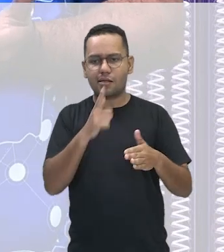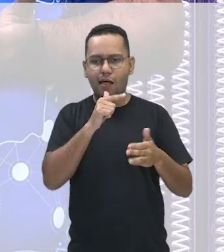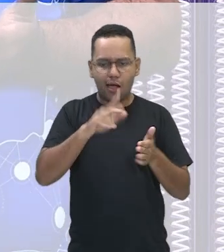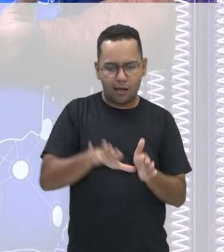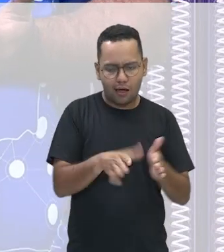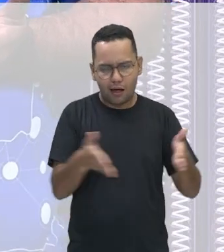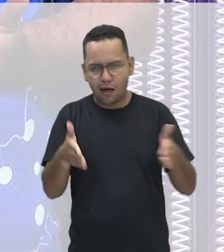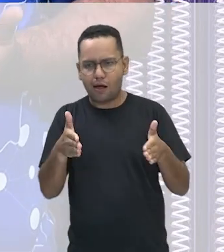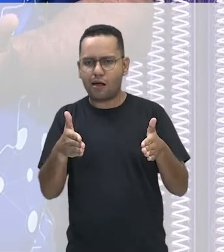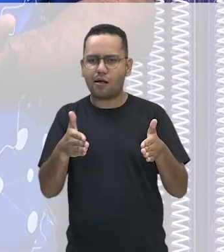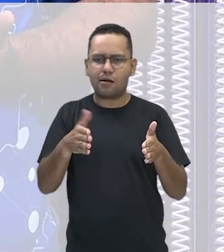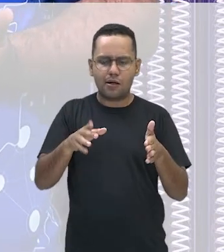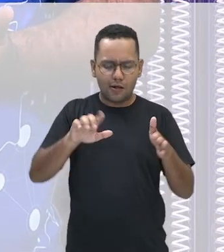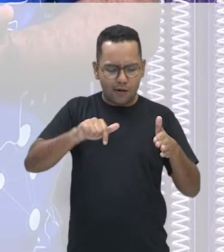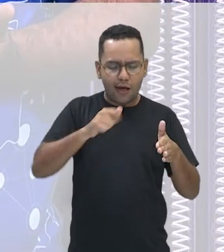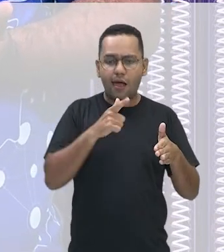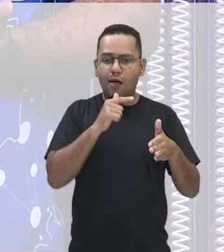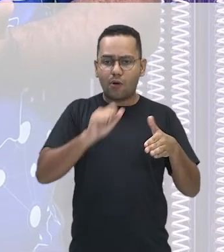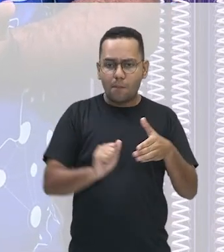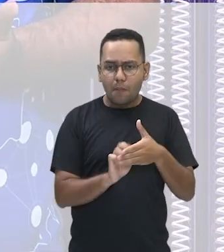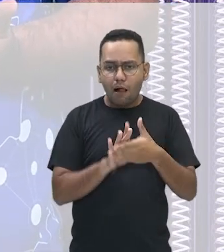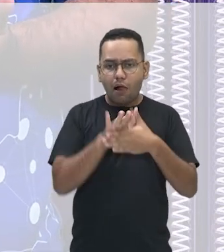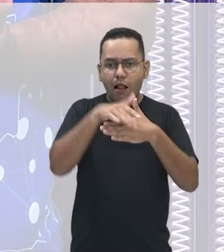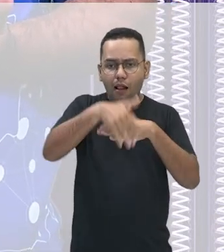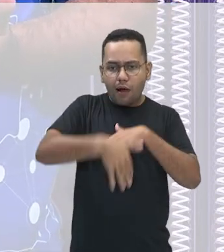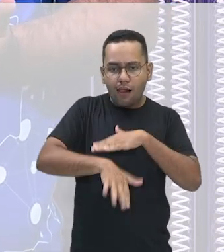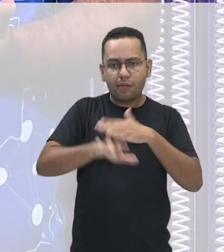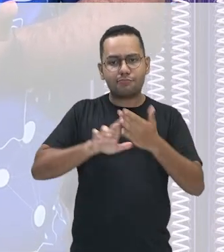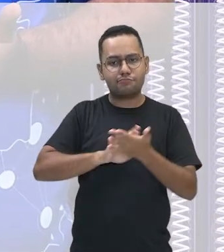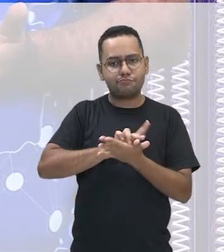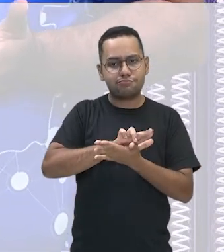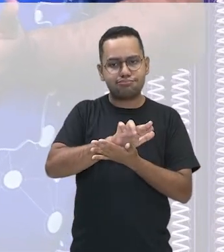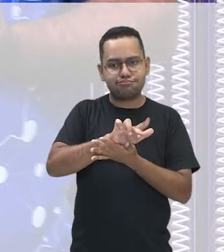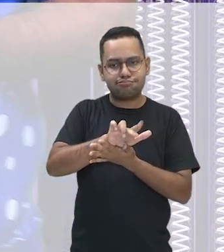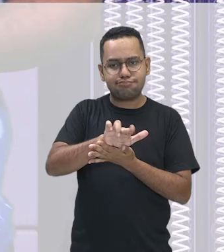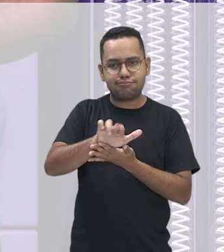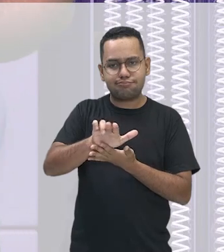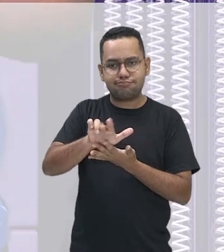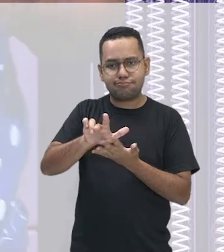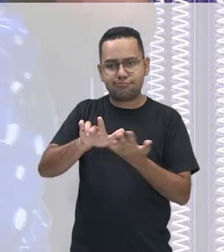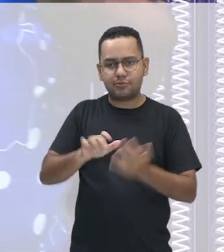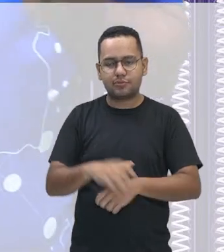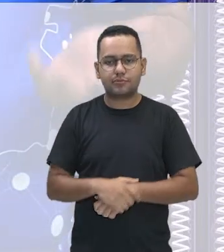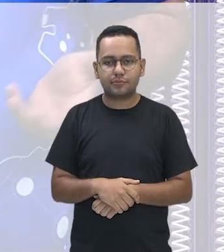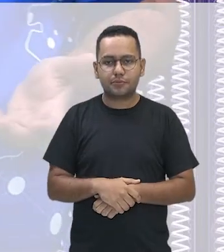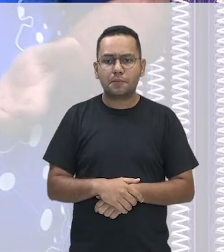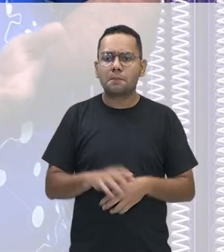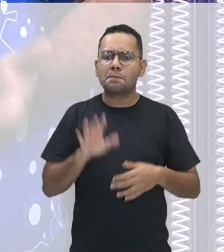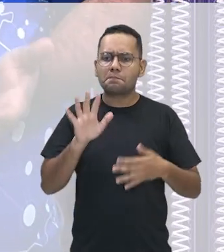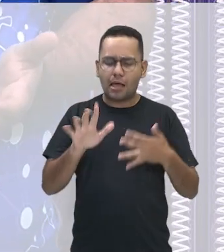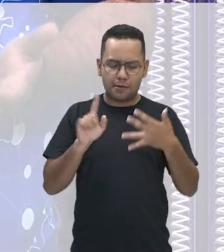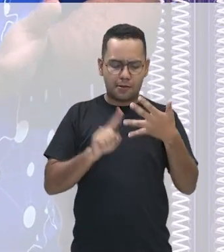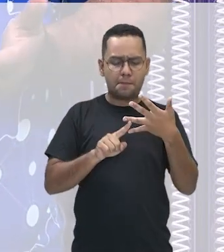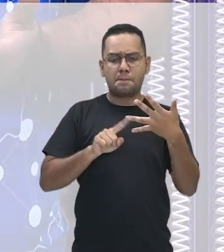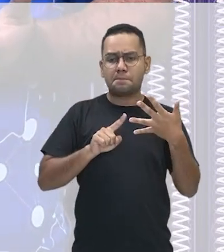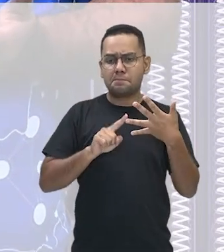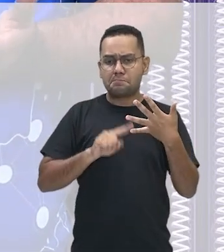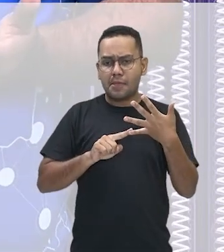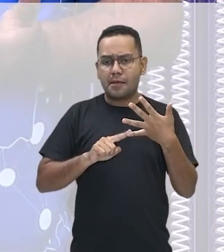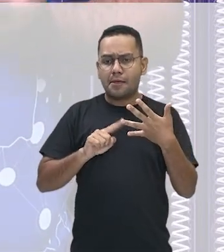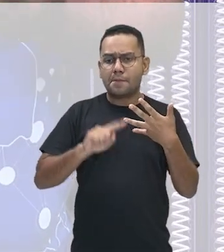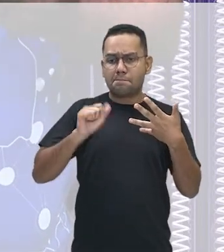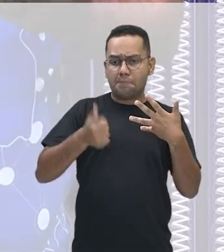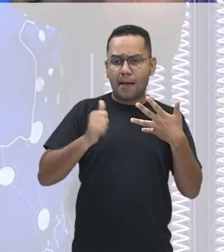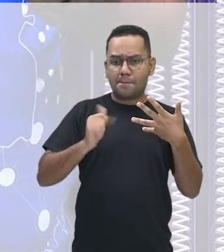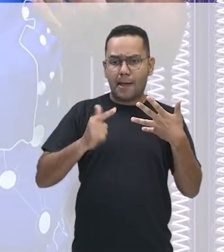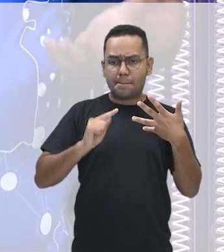os mananciais, os mares e oceanos. Tudo isso, essa vida hídrica é necessária